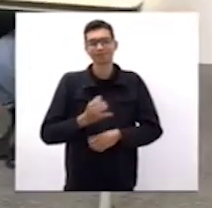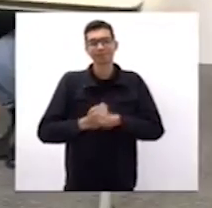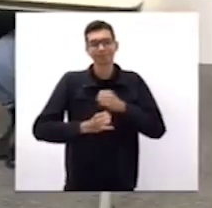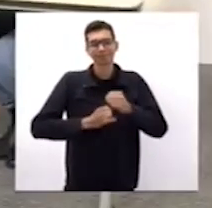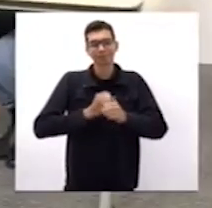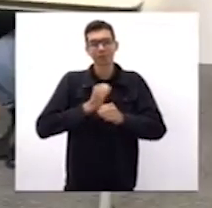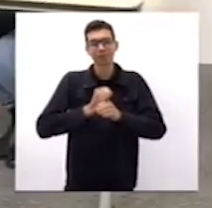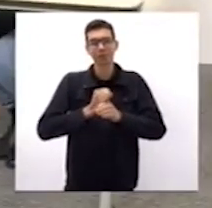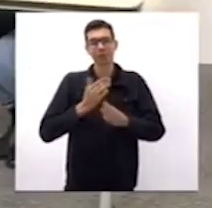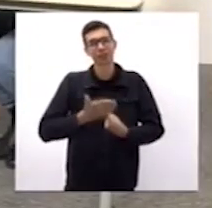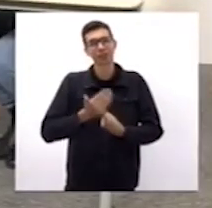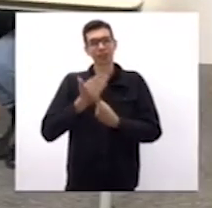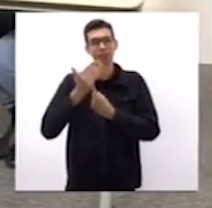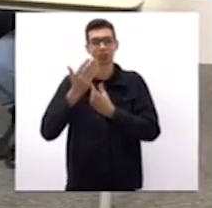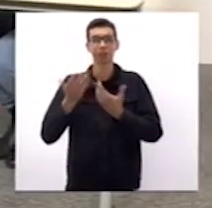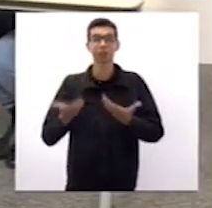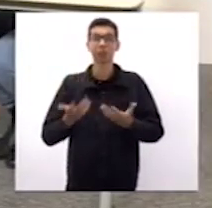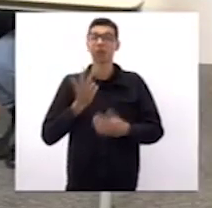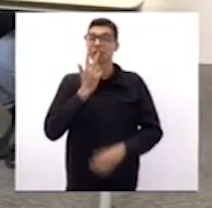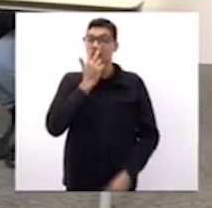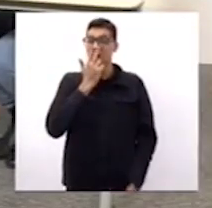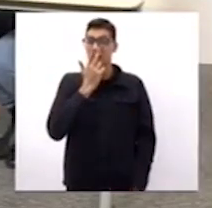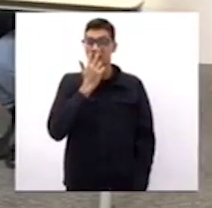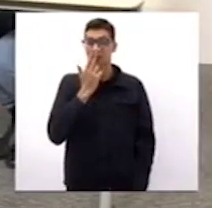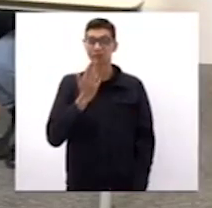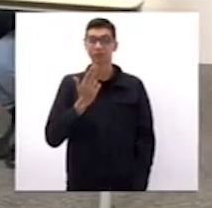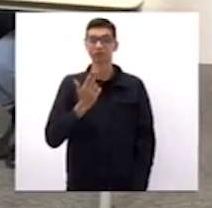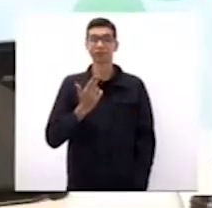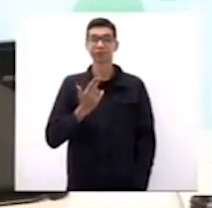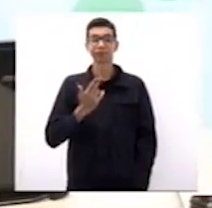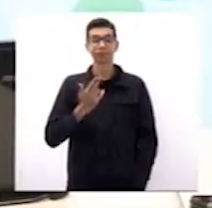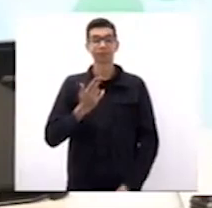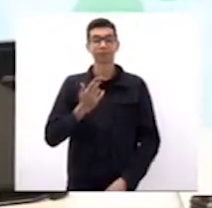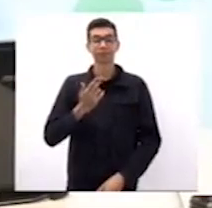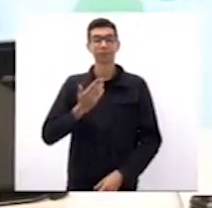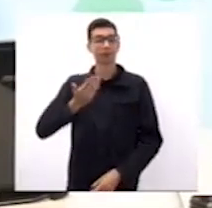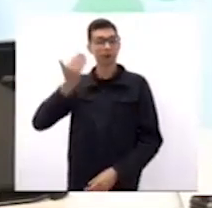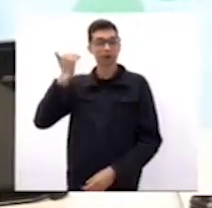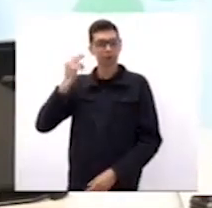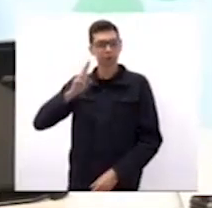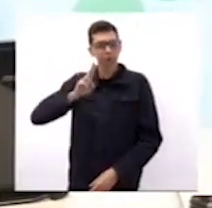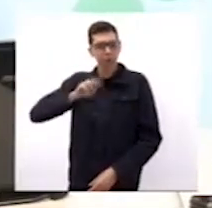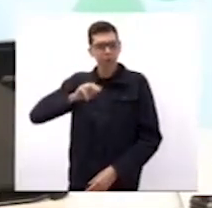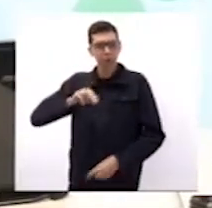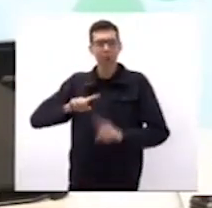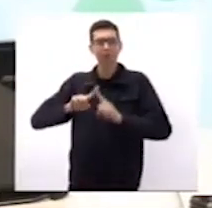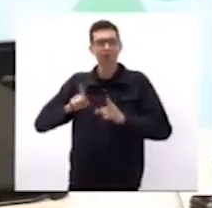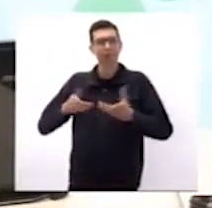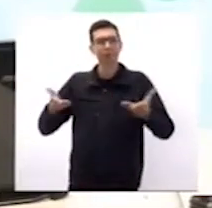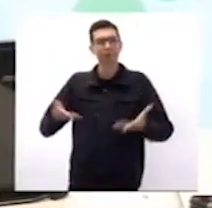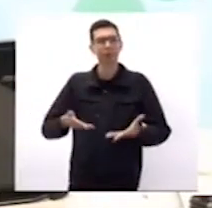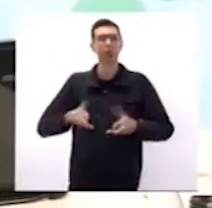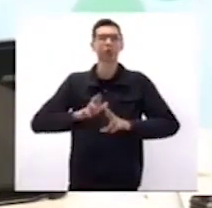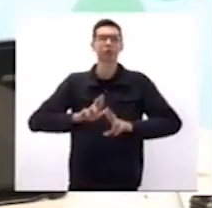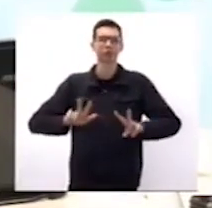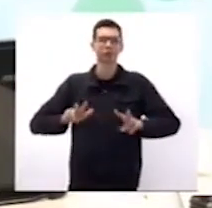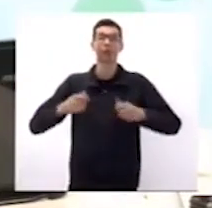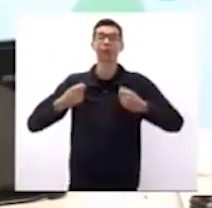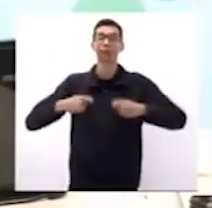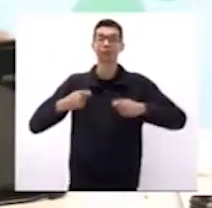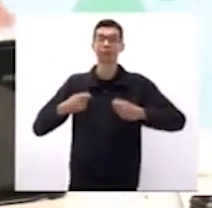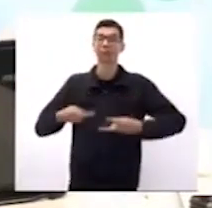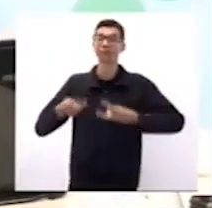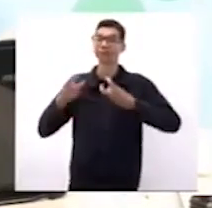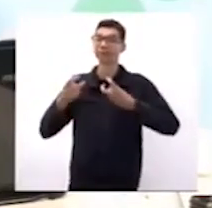E aqui, mais do que nunca, acho que mais do que nunca aí a gente tem que se atentar às competências, né? Se a gente voltar lá na competência